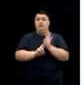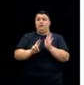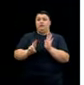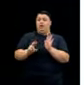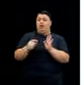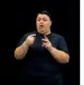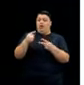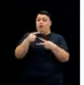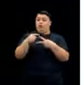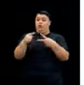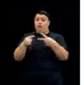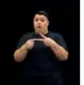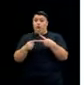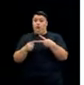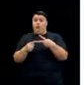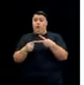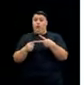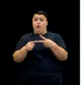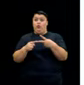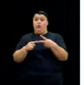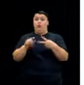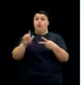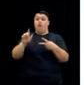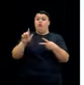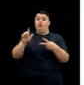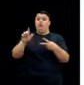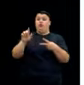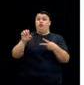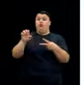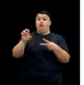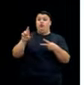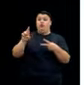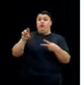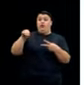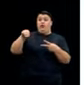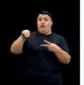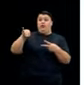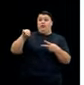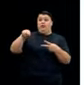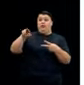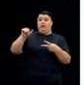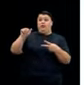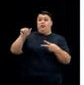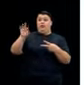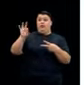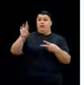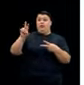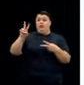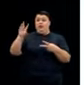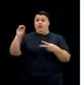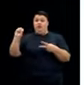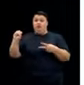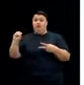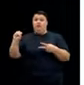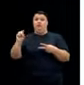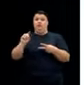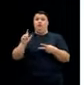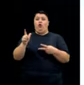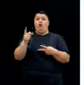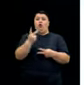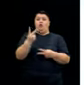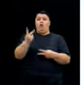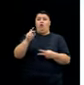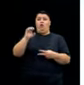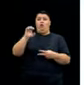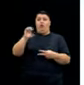2 folhetos germinativos, só vai apresentar a ectoderme e a endoderme, não vai ter a mesoderme aí, tá? Mas apenas